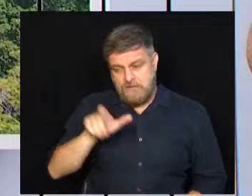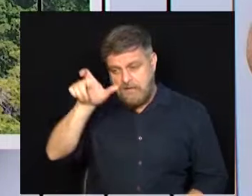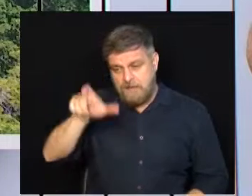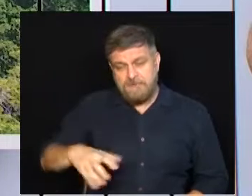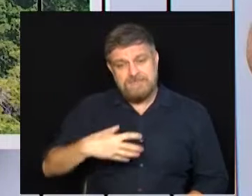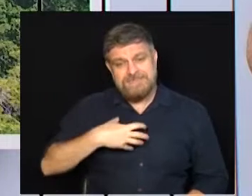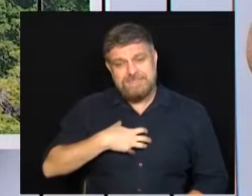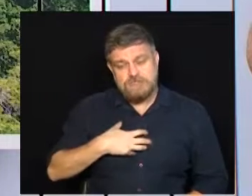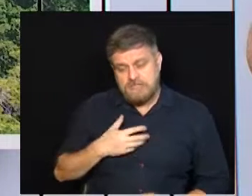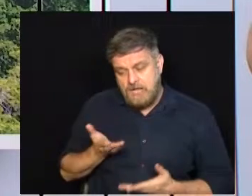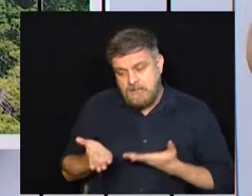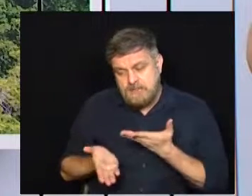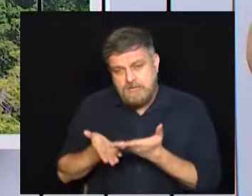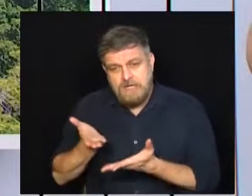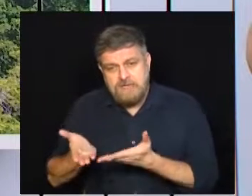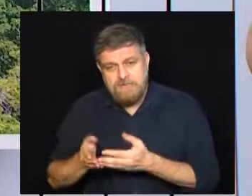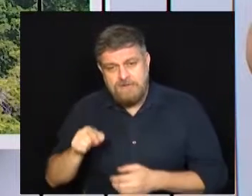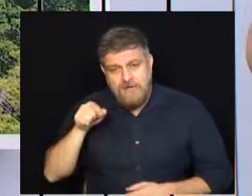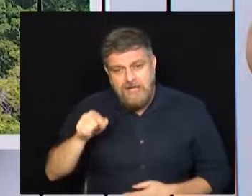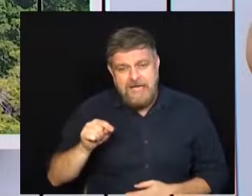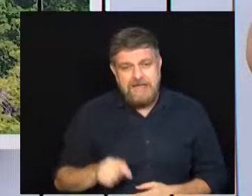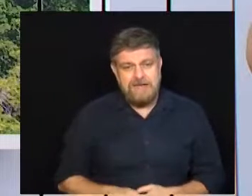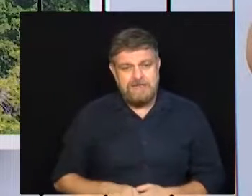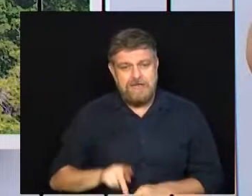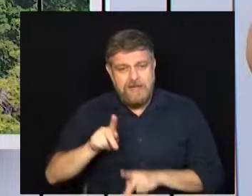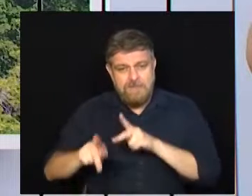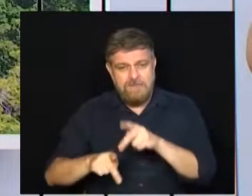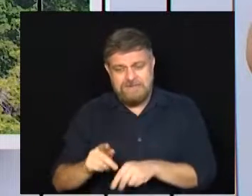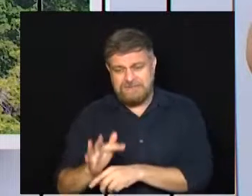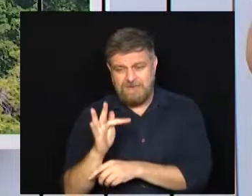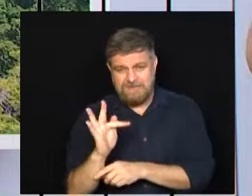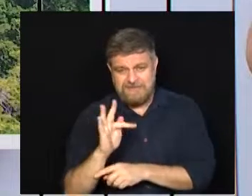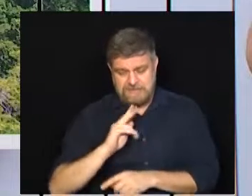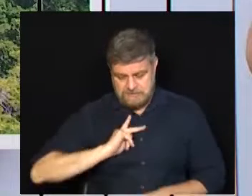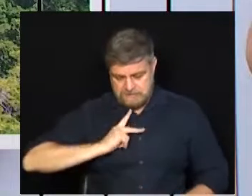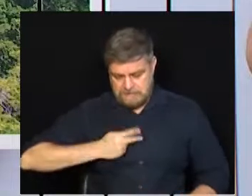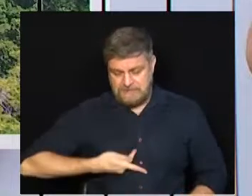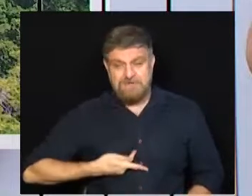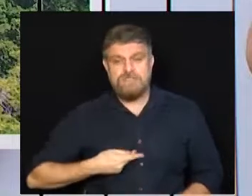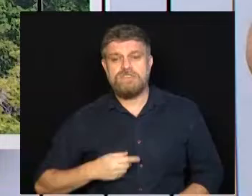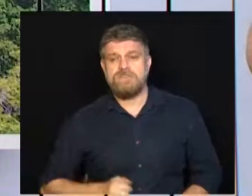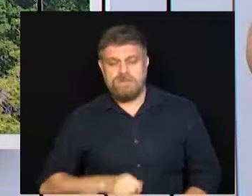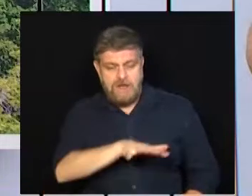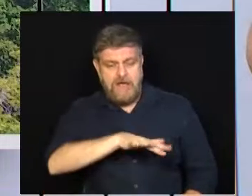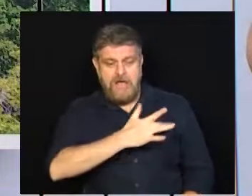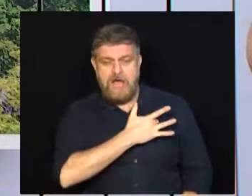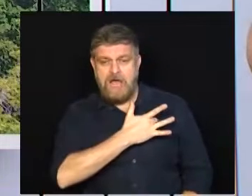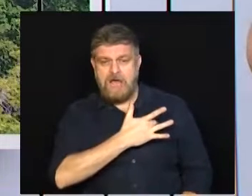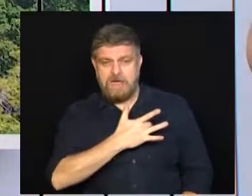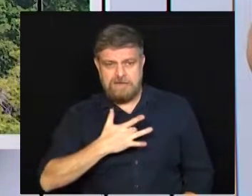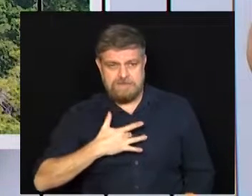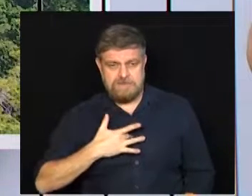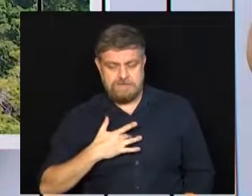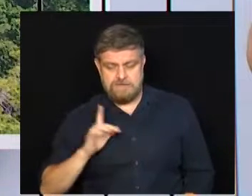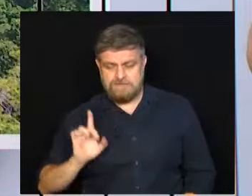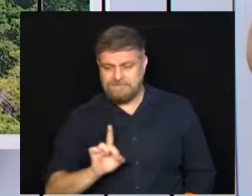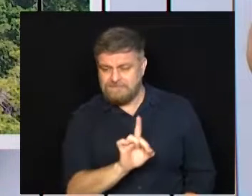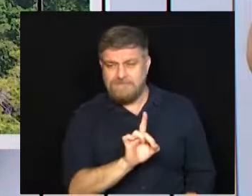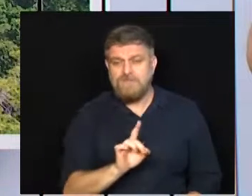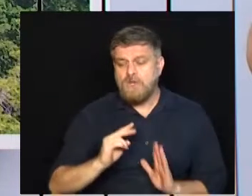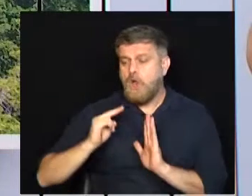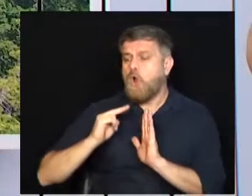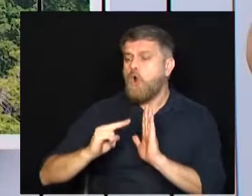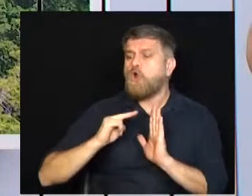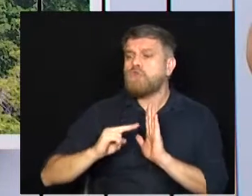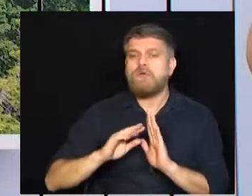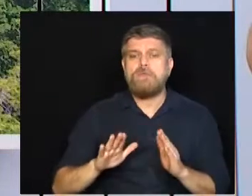tem com a população T é quando a gente chega num serviço público e elas não são chamadas pelo nome social, né? Elas